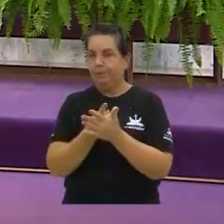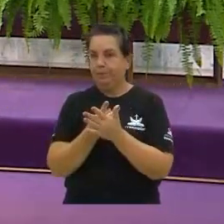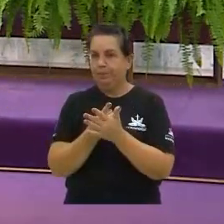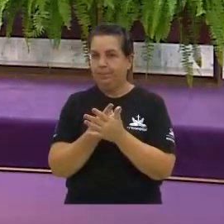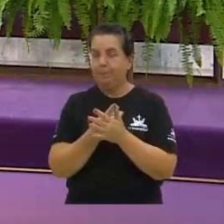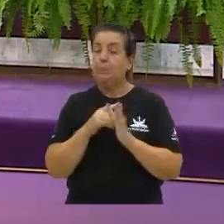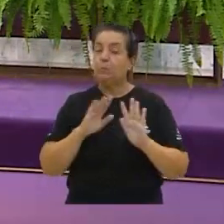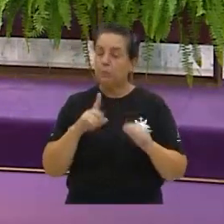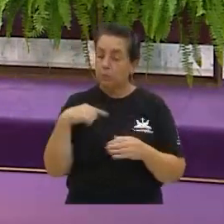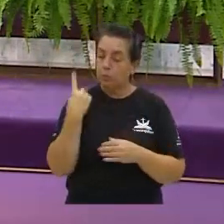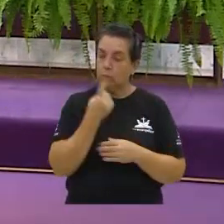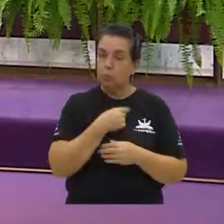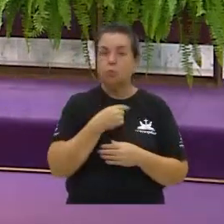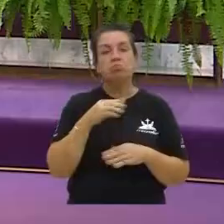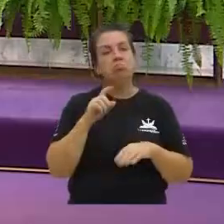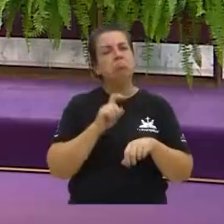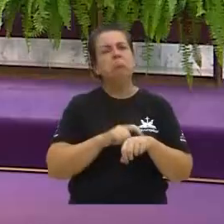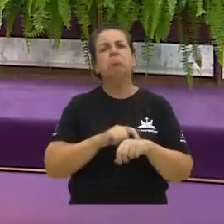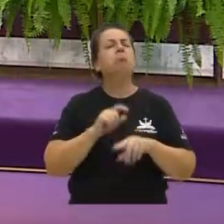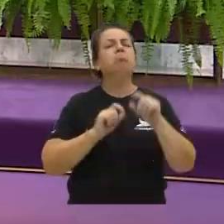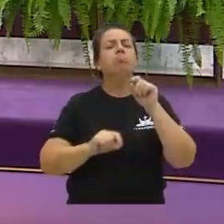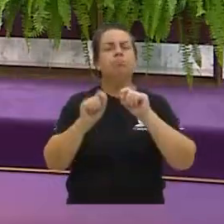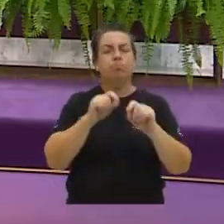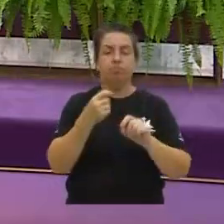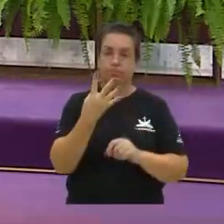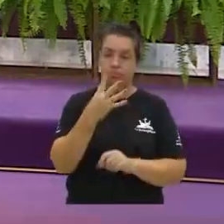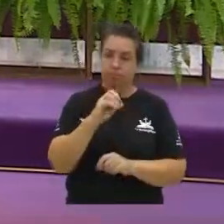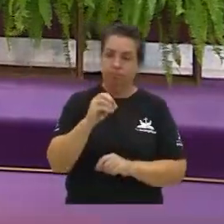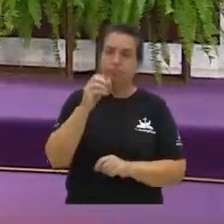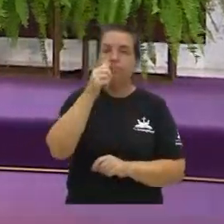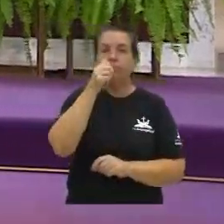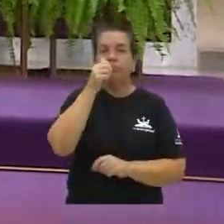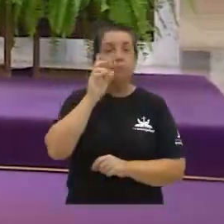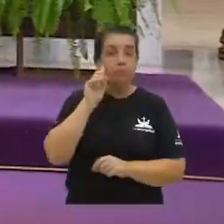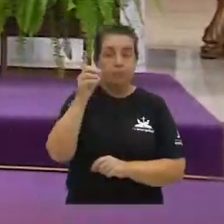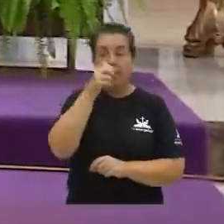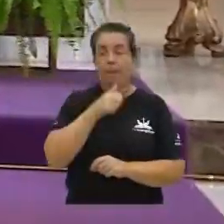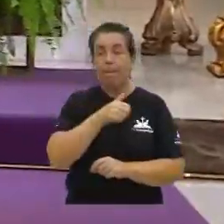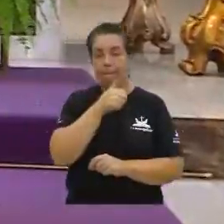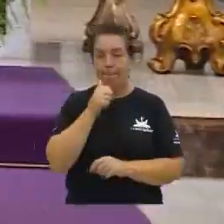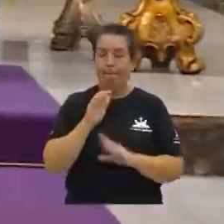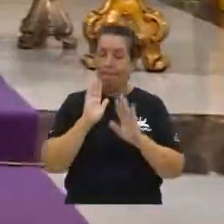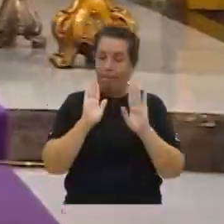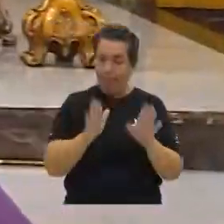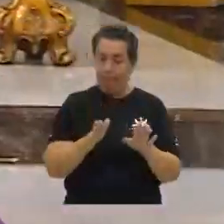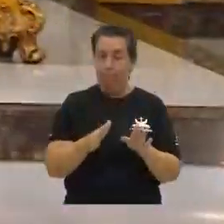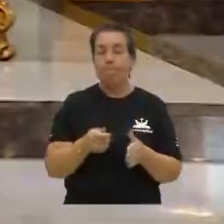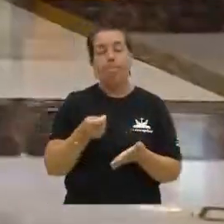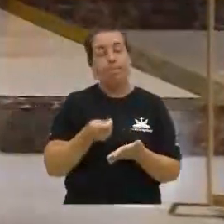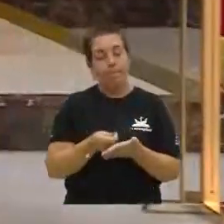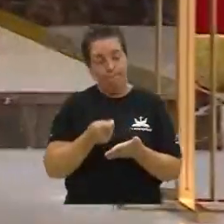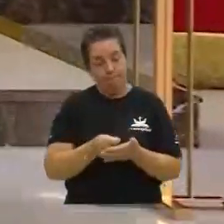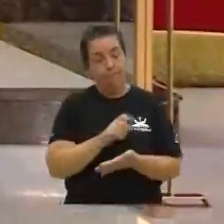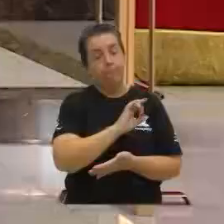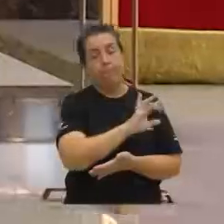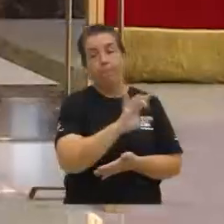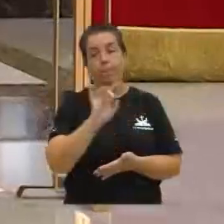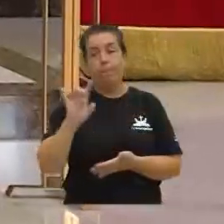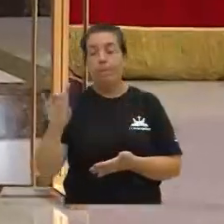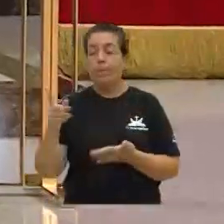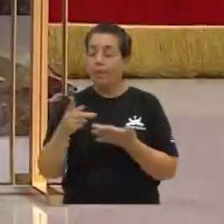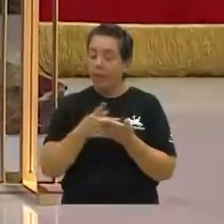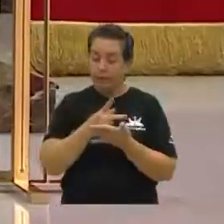Então nós estamos na quaresma. Já vai adiantado, eu insisto que cada um